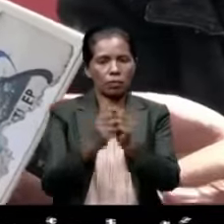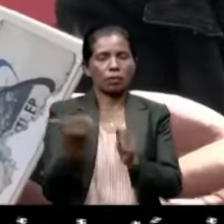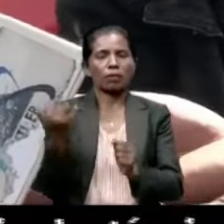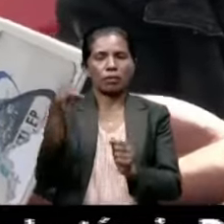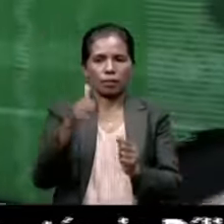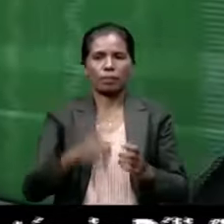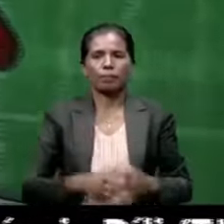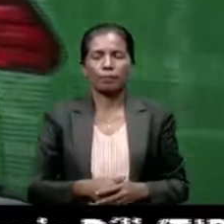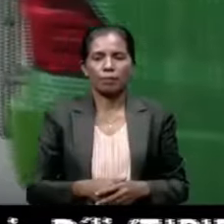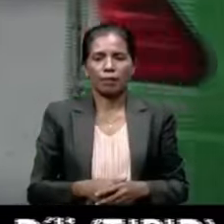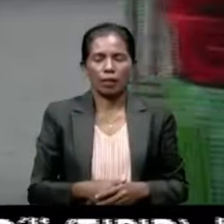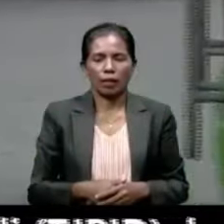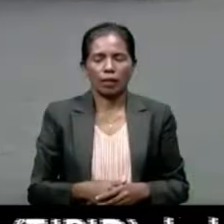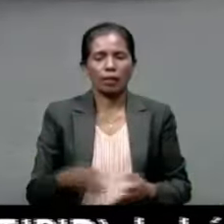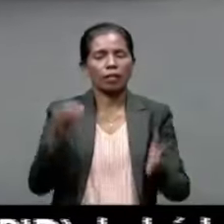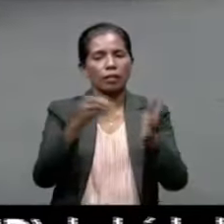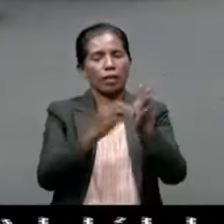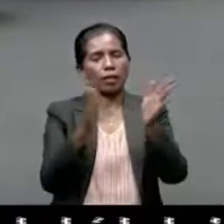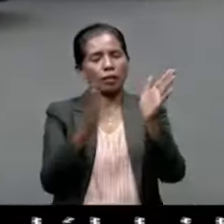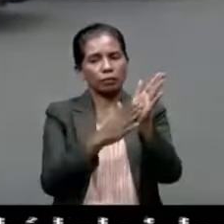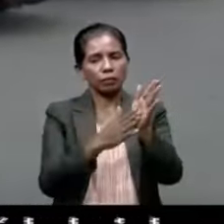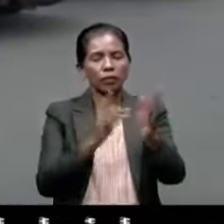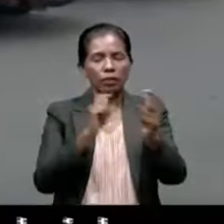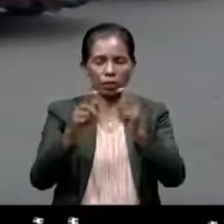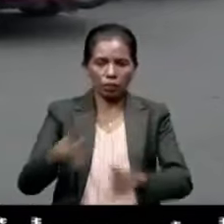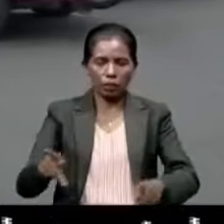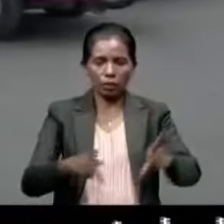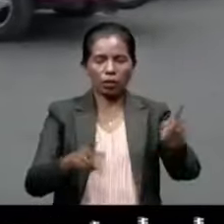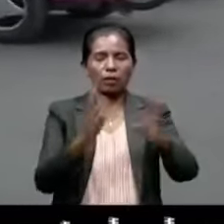sticker. Lançamento tá com sticker ne bade transporte público